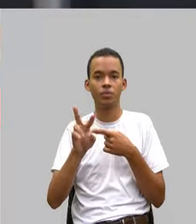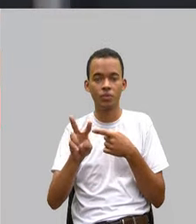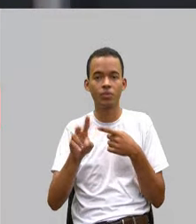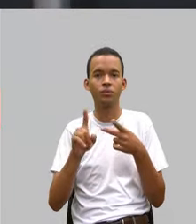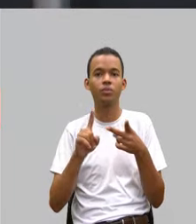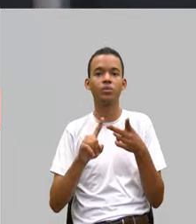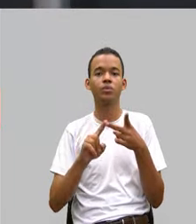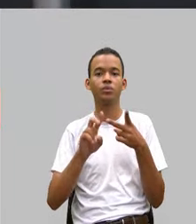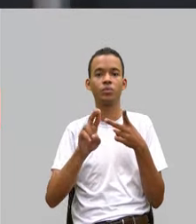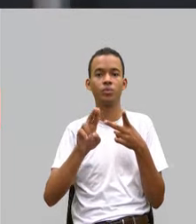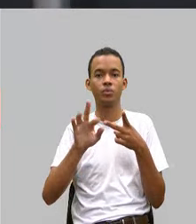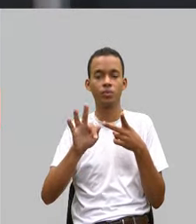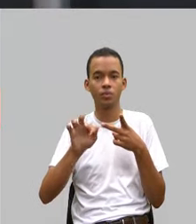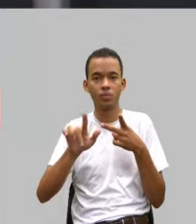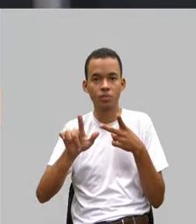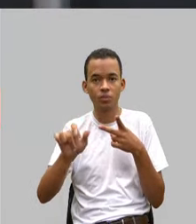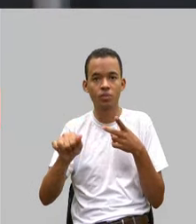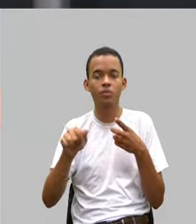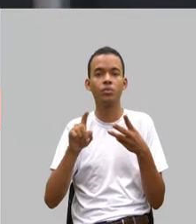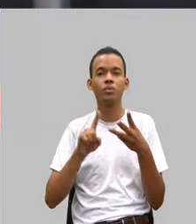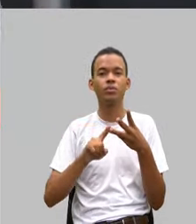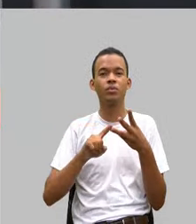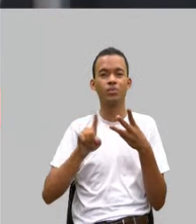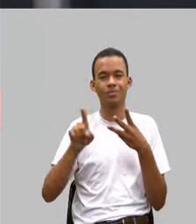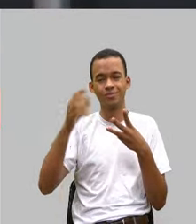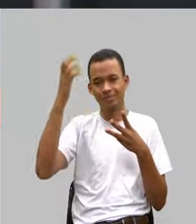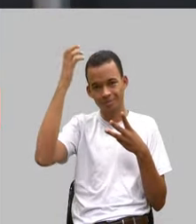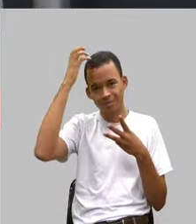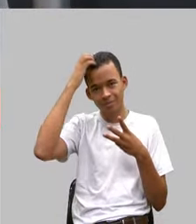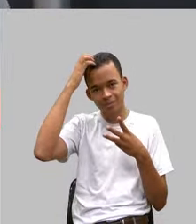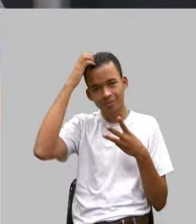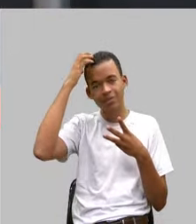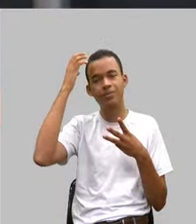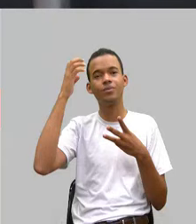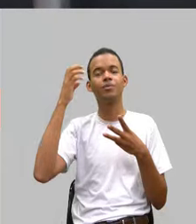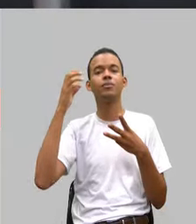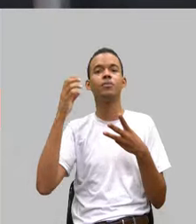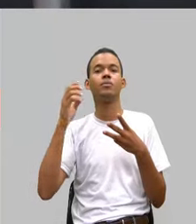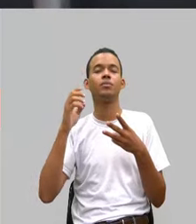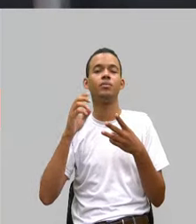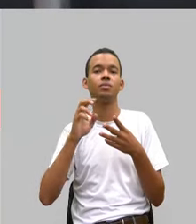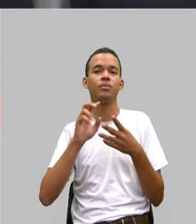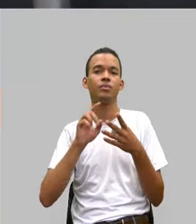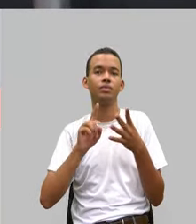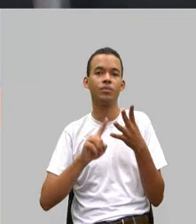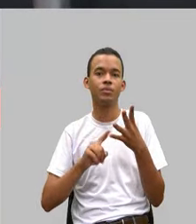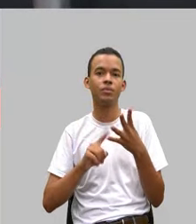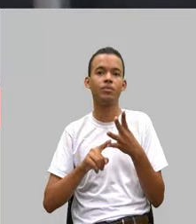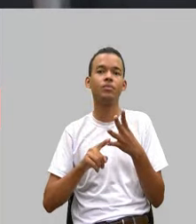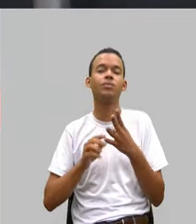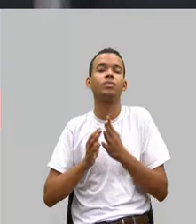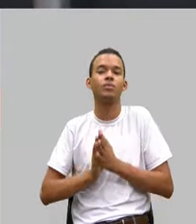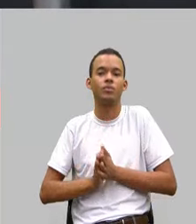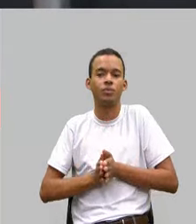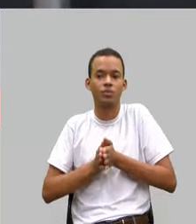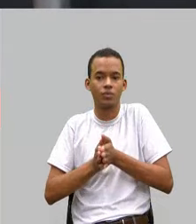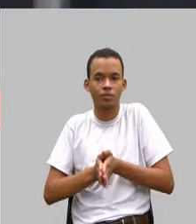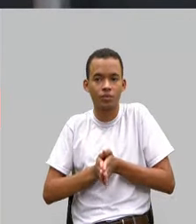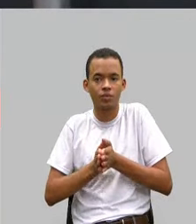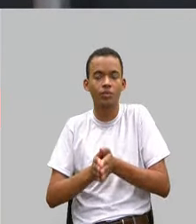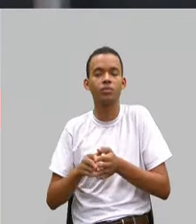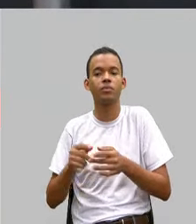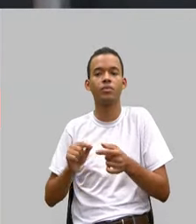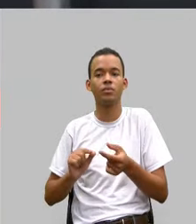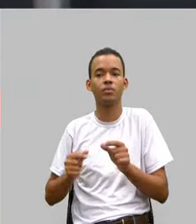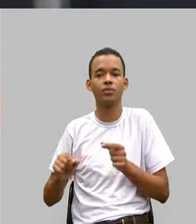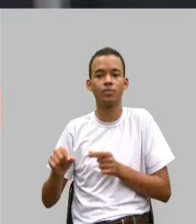Lavras Universidade Federal de São João de Rei Campus Dona Lindu os amigos aqui da Universidade Federal do V Jequi tinon e Mucuri que eu desconhecia